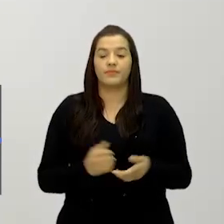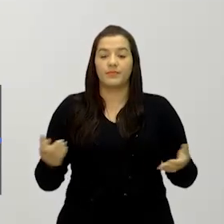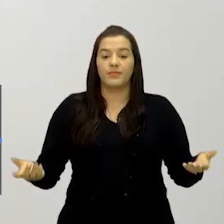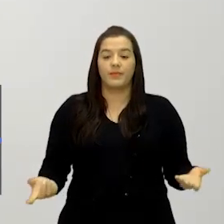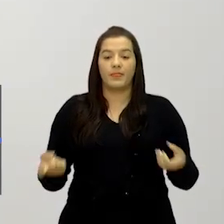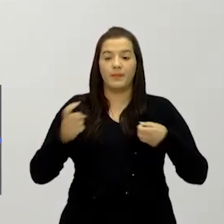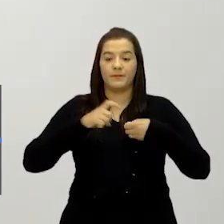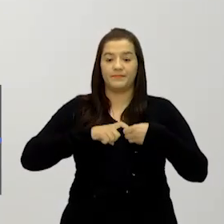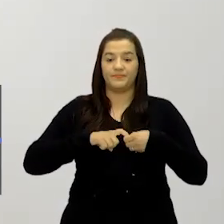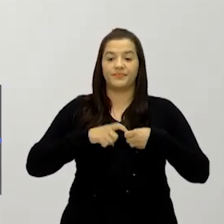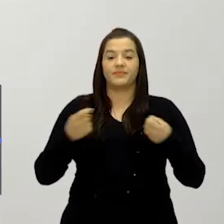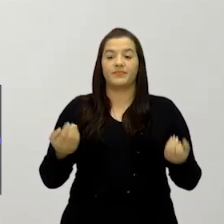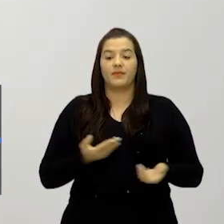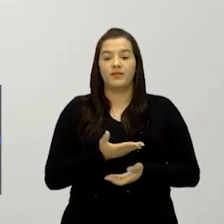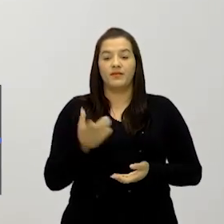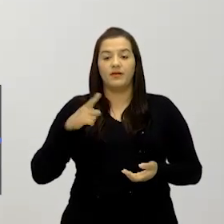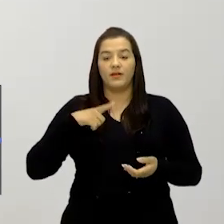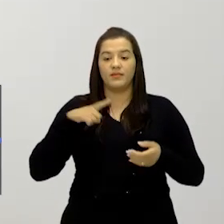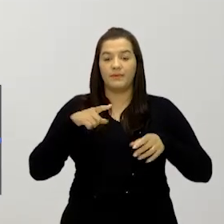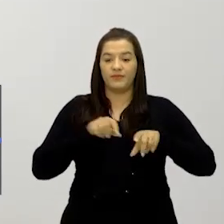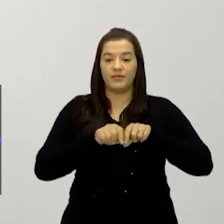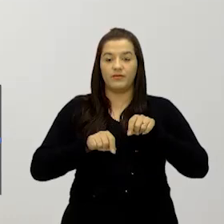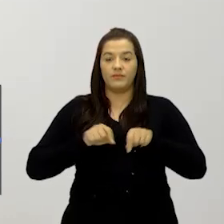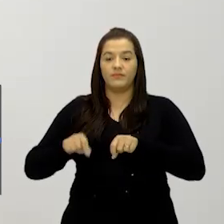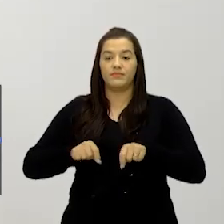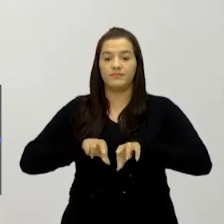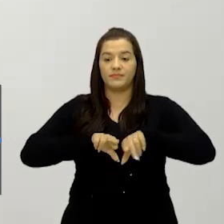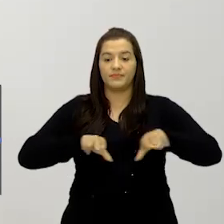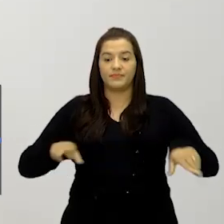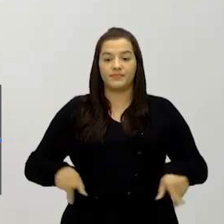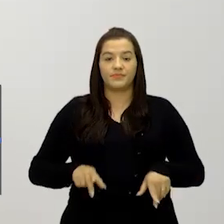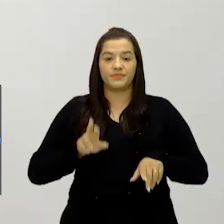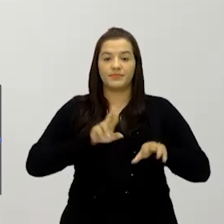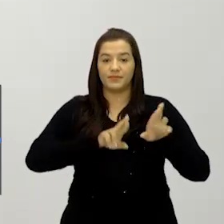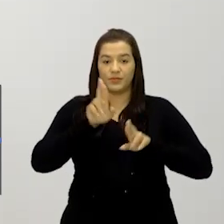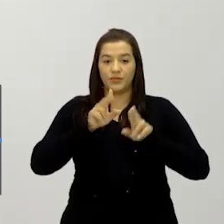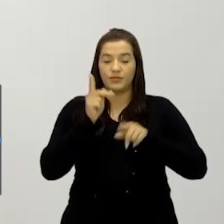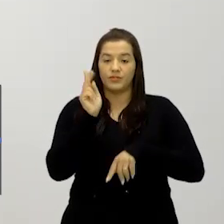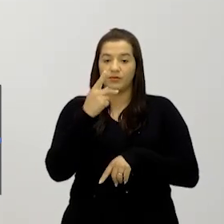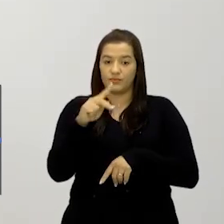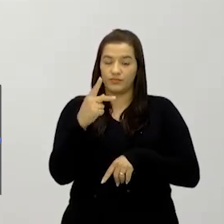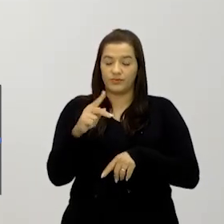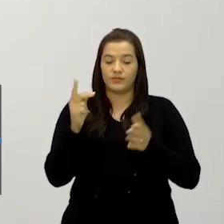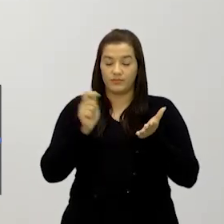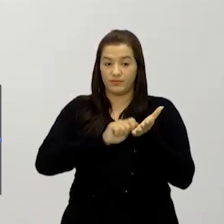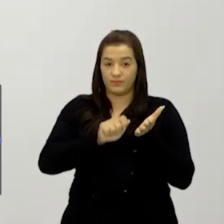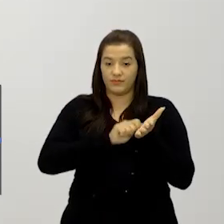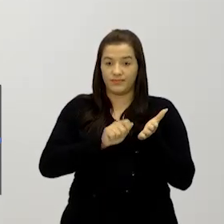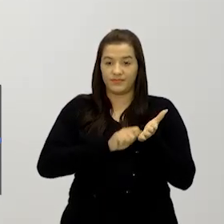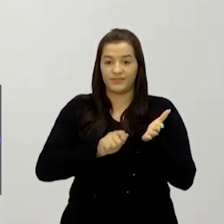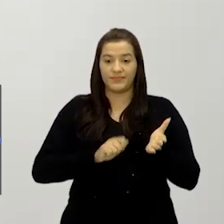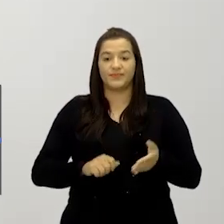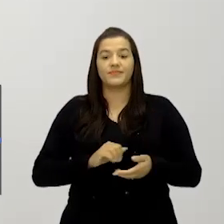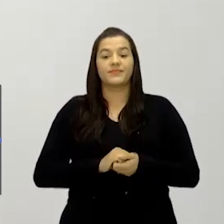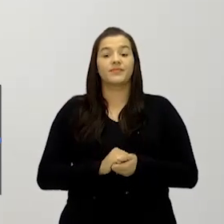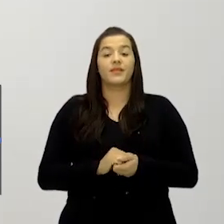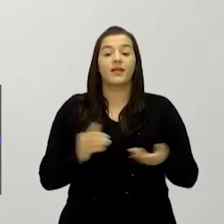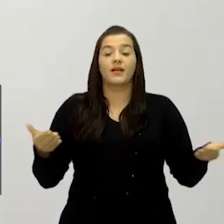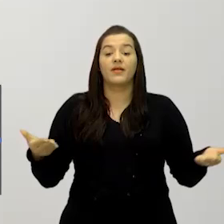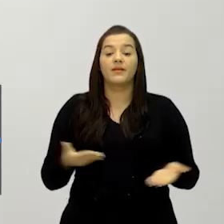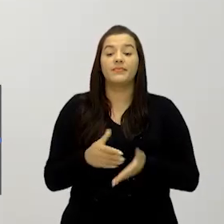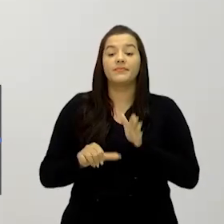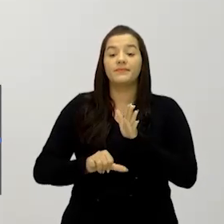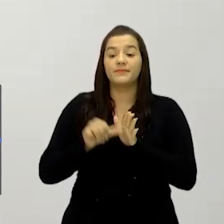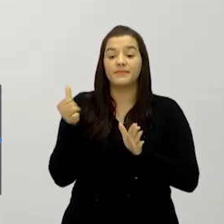Voltamos aqui, Tony. Espero que tenha dado tempo para vocês, pelo menos, esboçarem um fluxograma de vocês aí no caderninho, tá certo? Eu vou mandar primeiro um abraço aqui